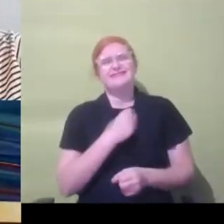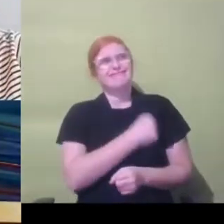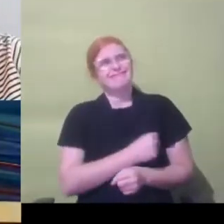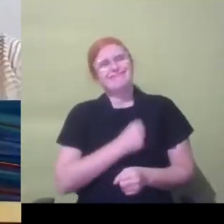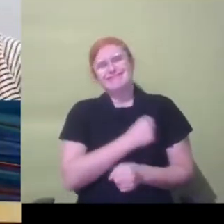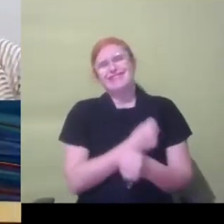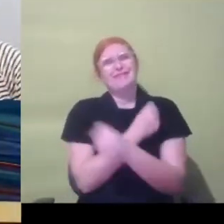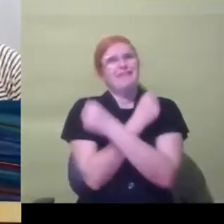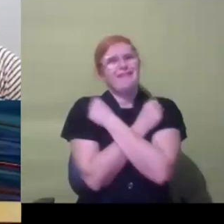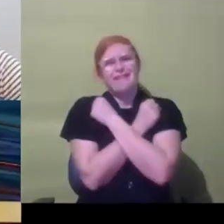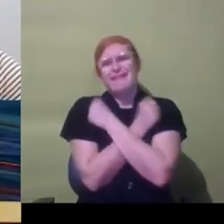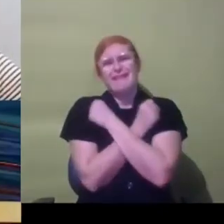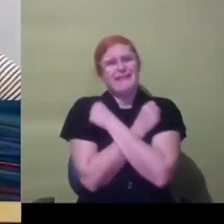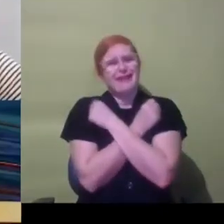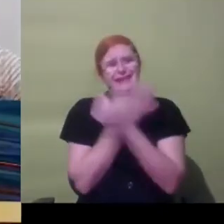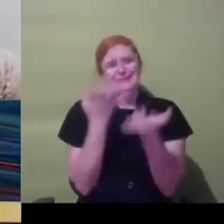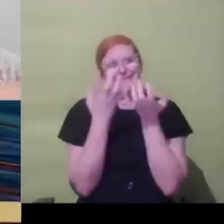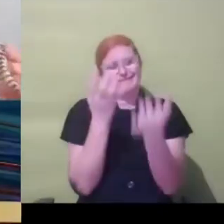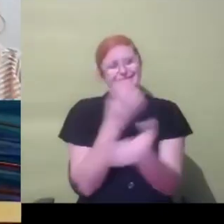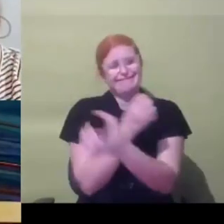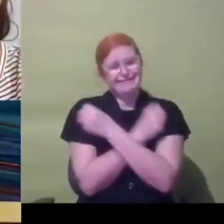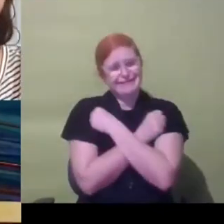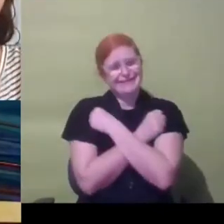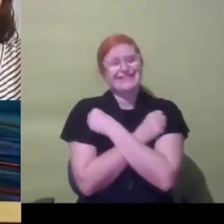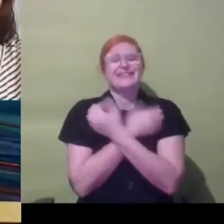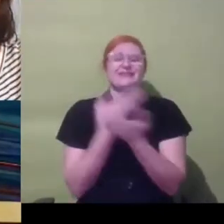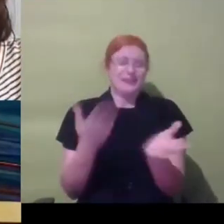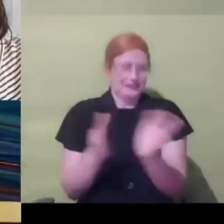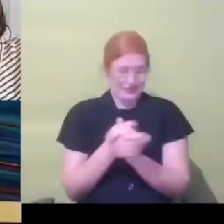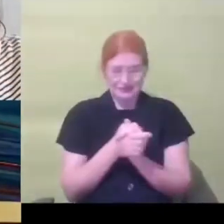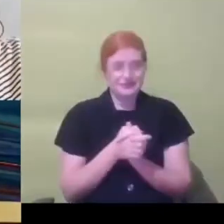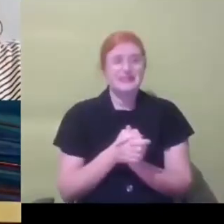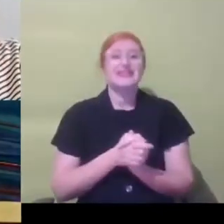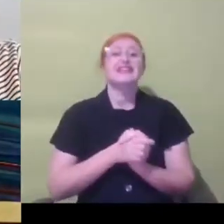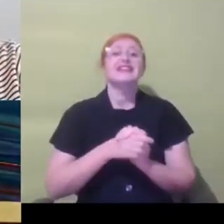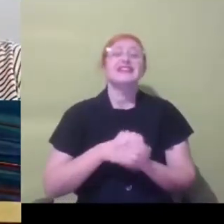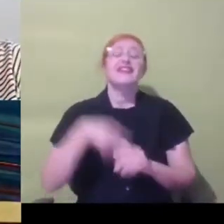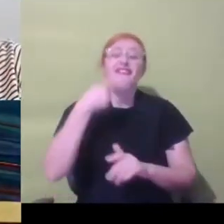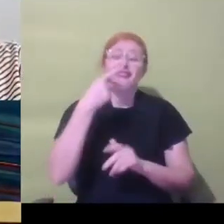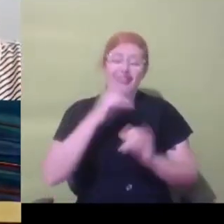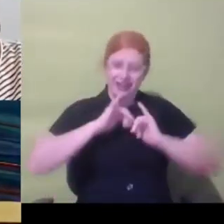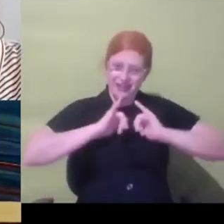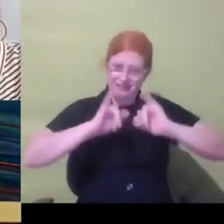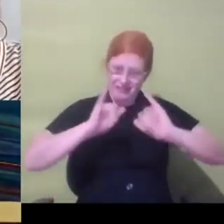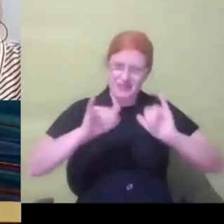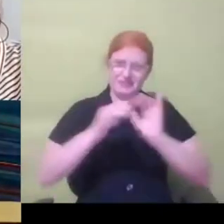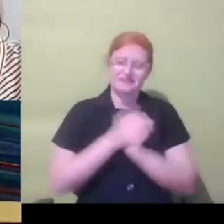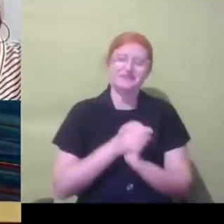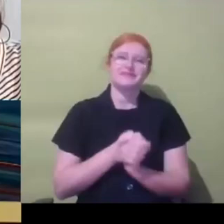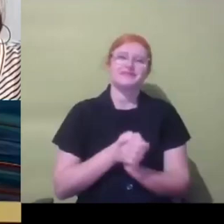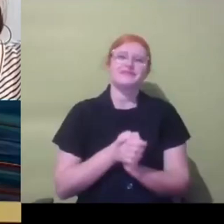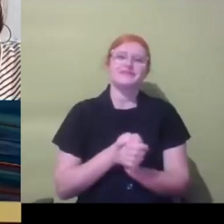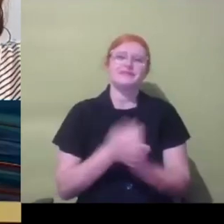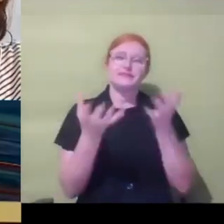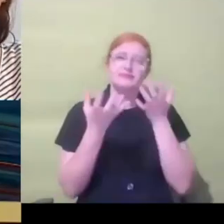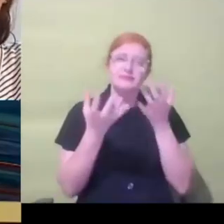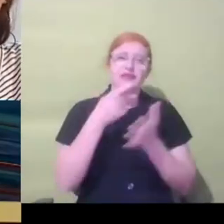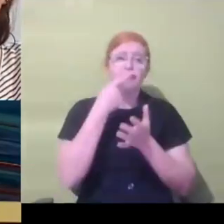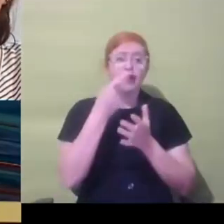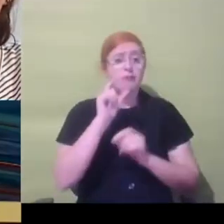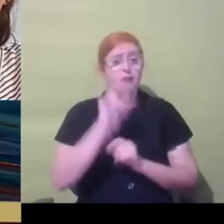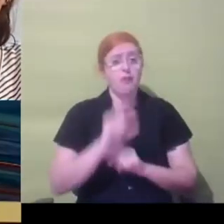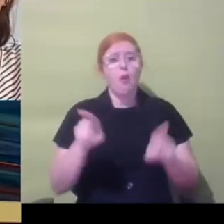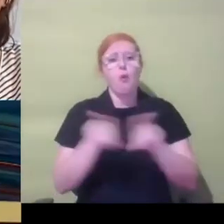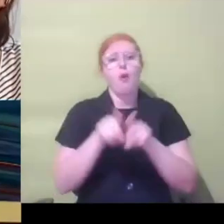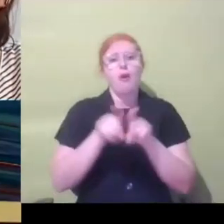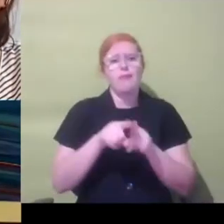gente. Não aguento mais. Mas enfim, Vivi, vamos falar um pouco da campanha? Vamos. Eu queria falar um pouco também,